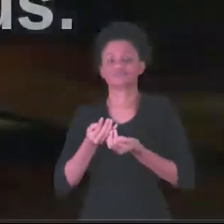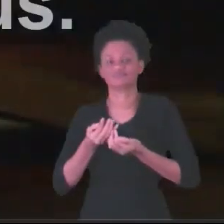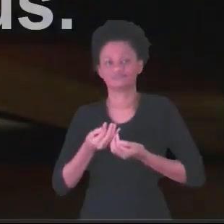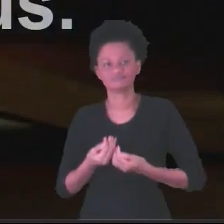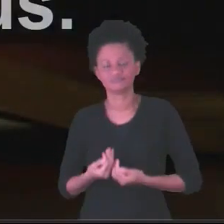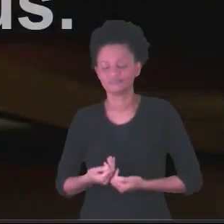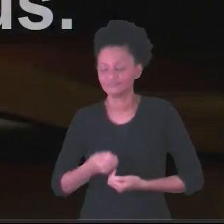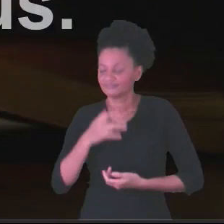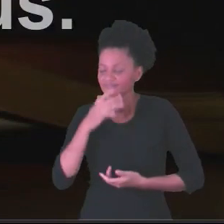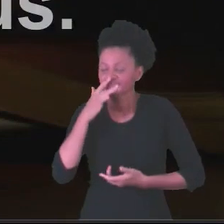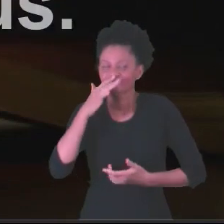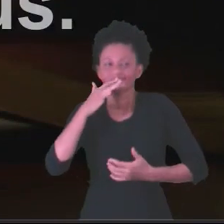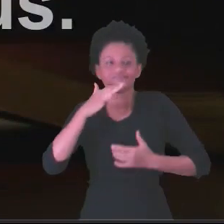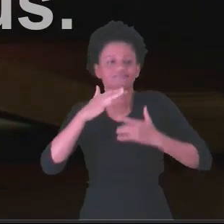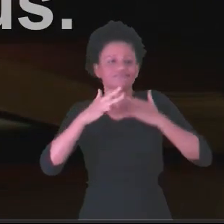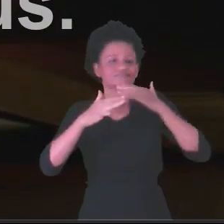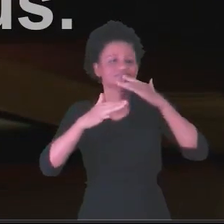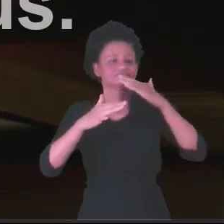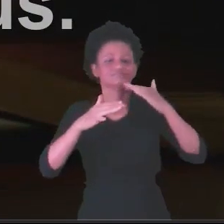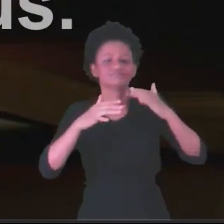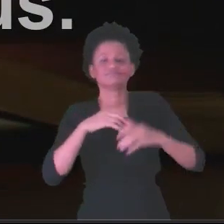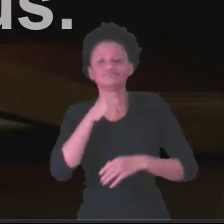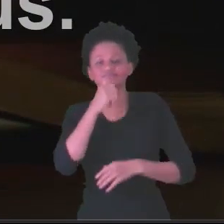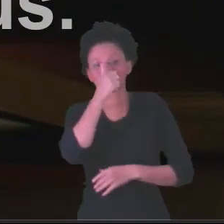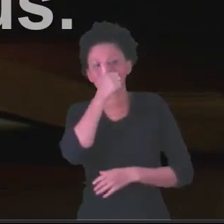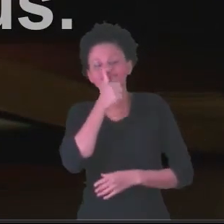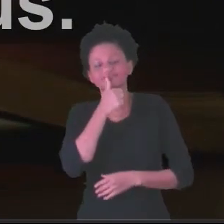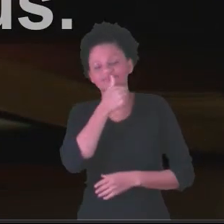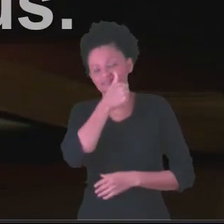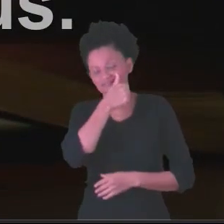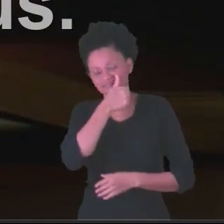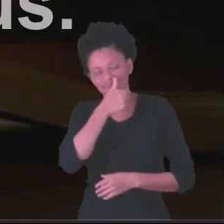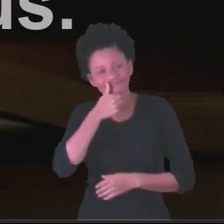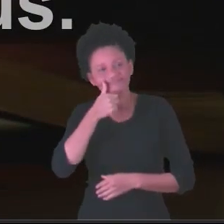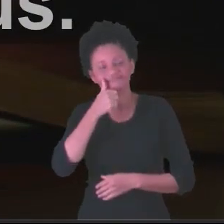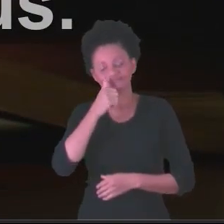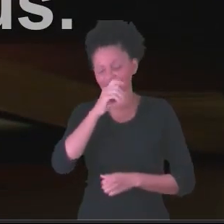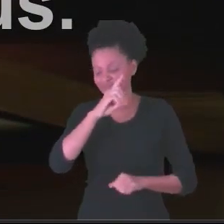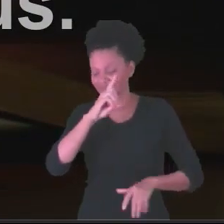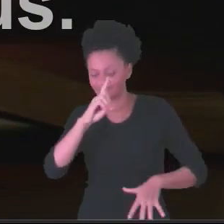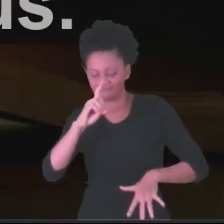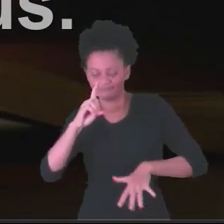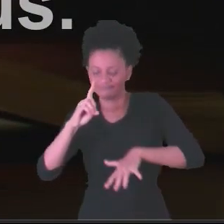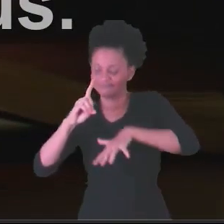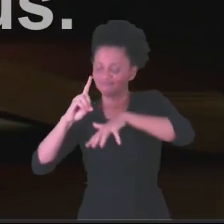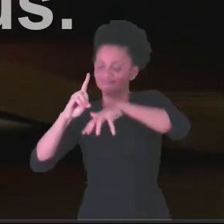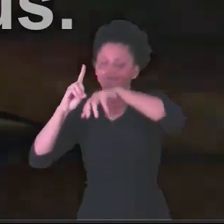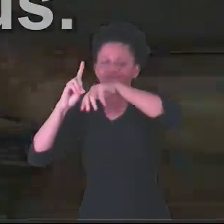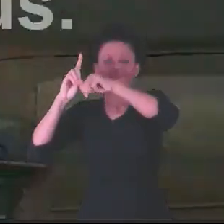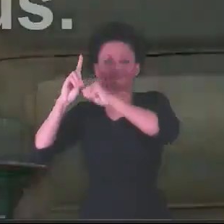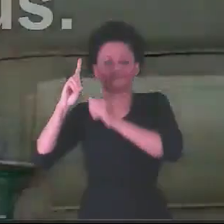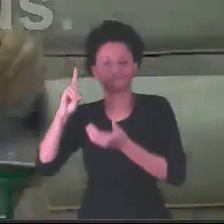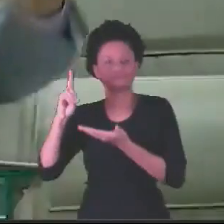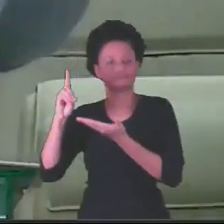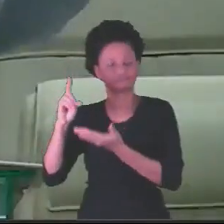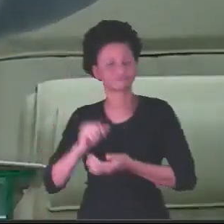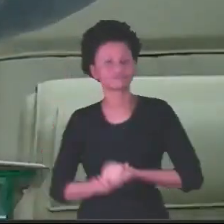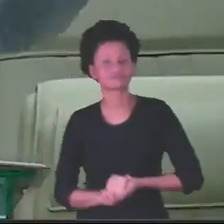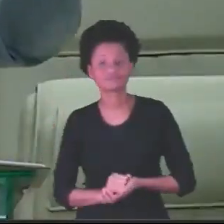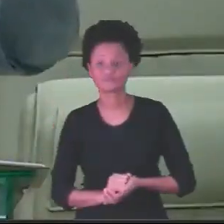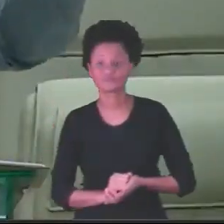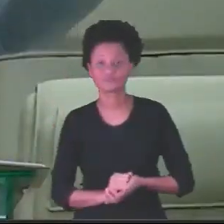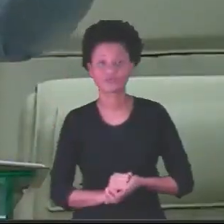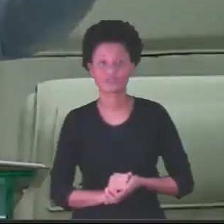é de suavidade e sacrifício agradável e aprazível a deus como tá dizendo